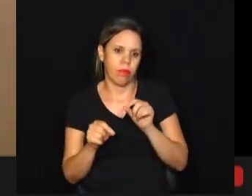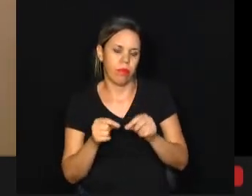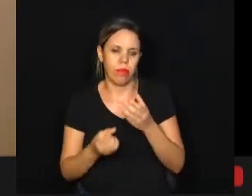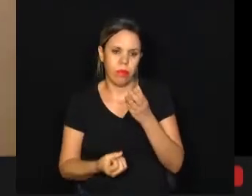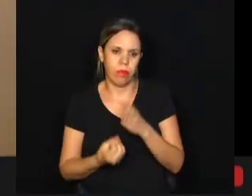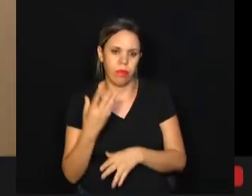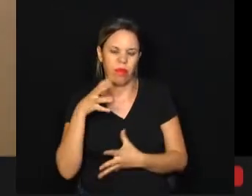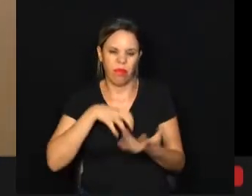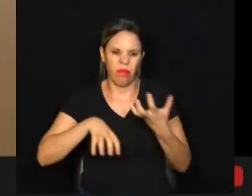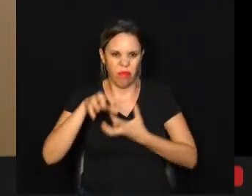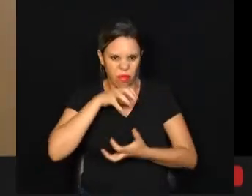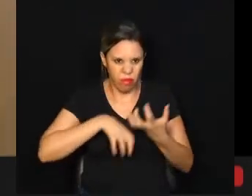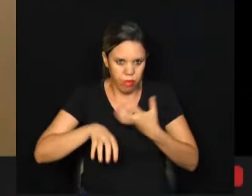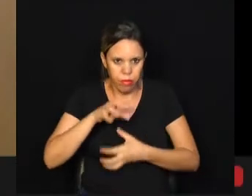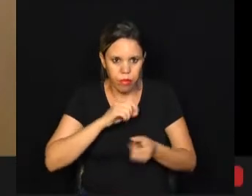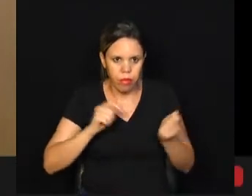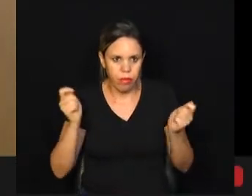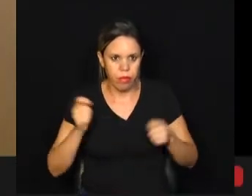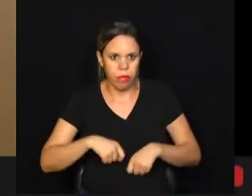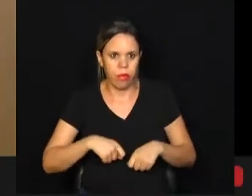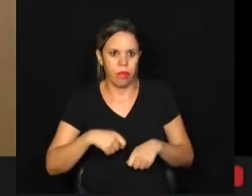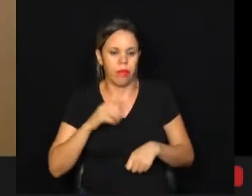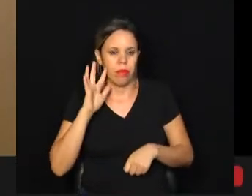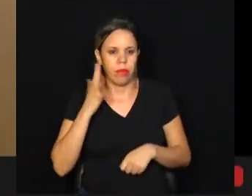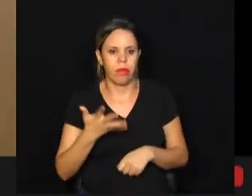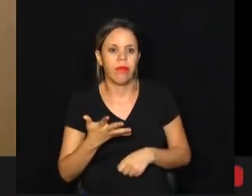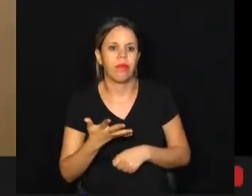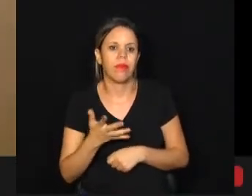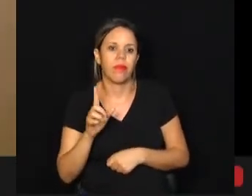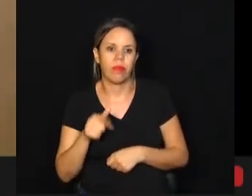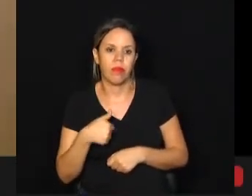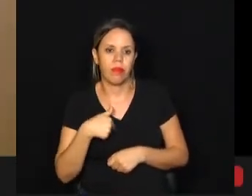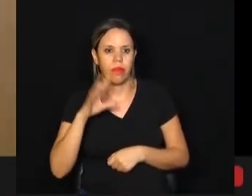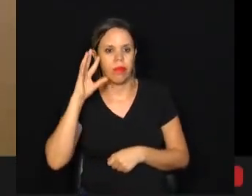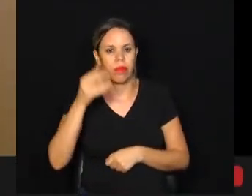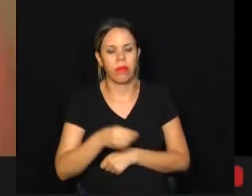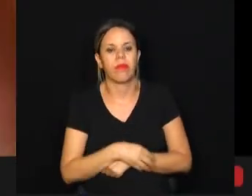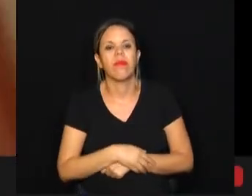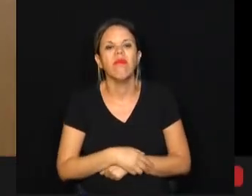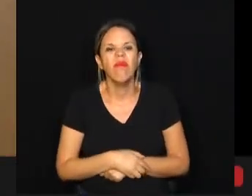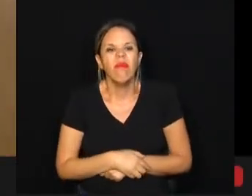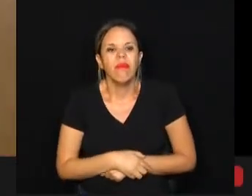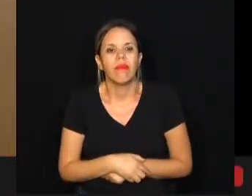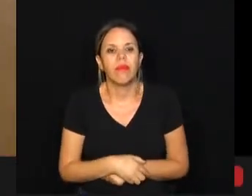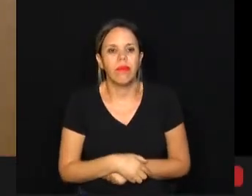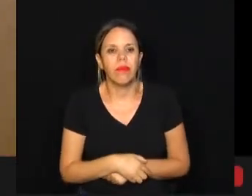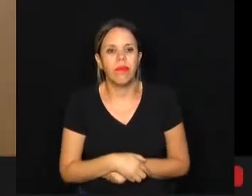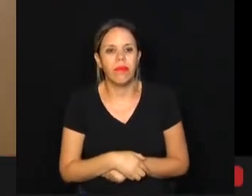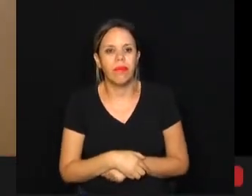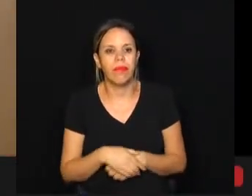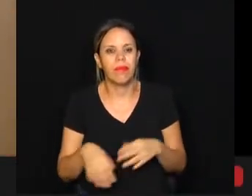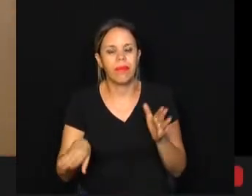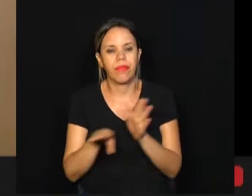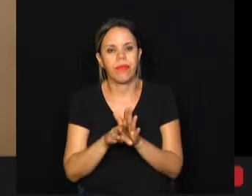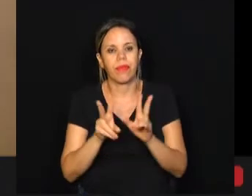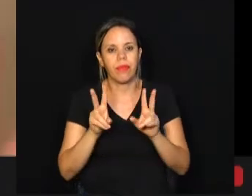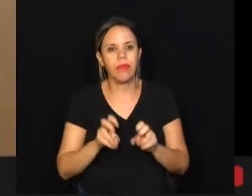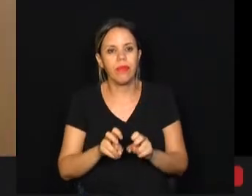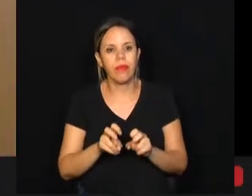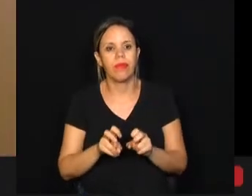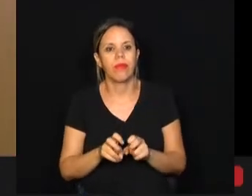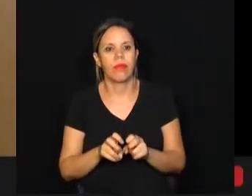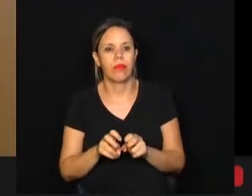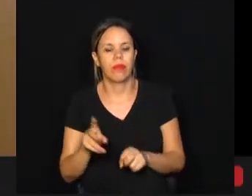mais conflito do que possibilidade de solução. Esse é o meu entendimento. E aí, chegando na questão Paulo